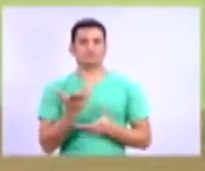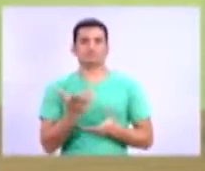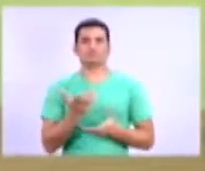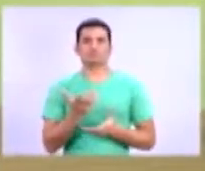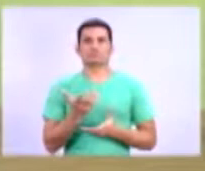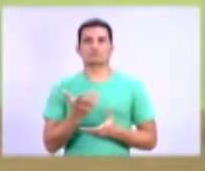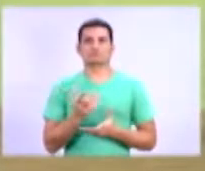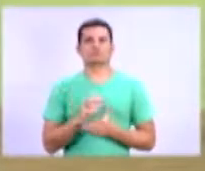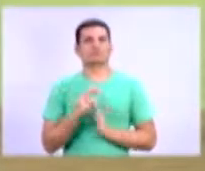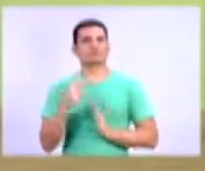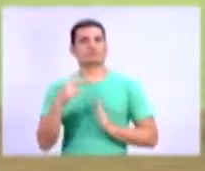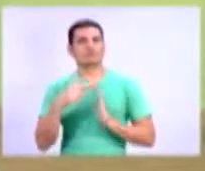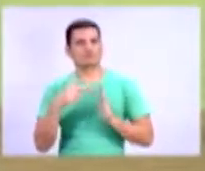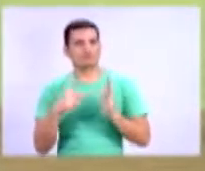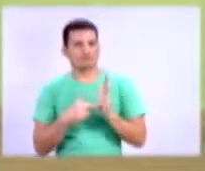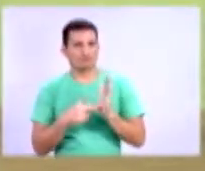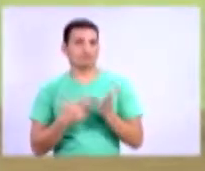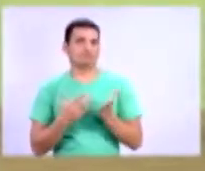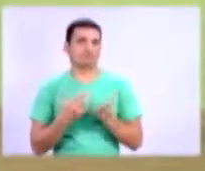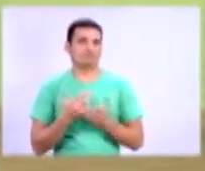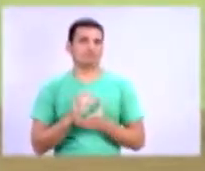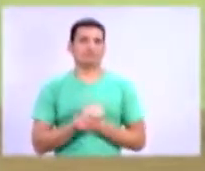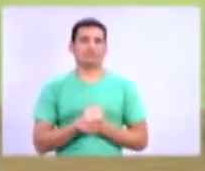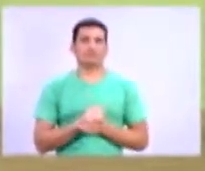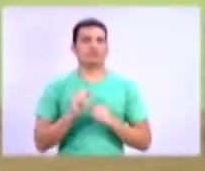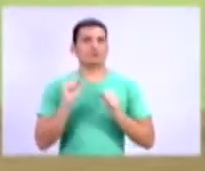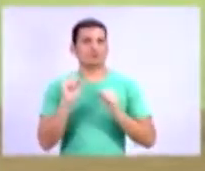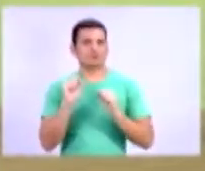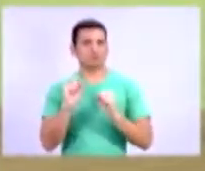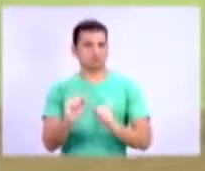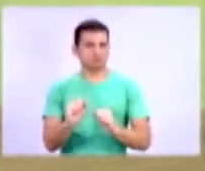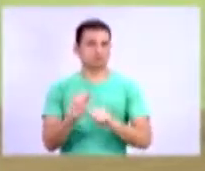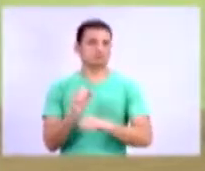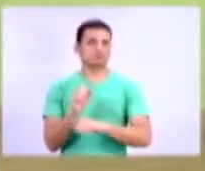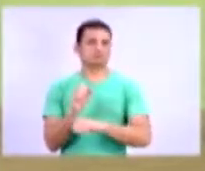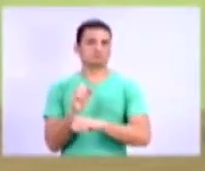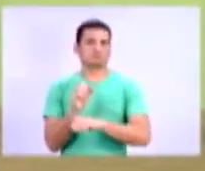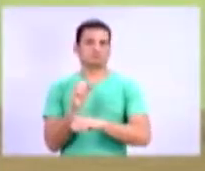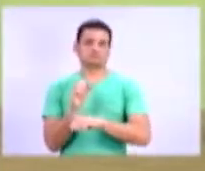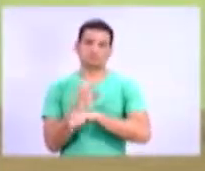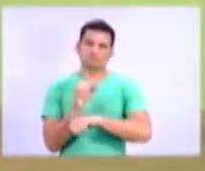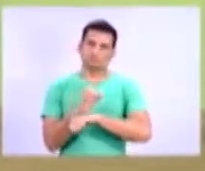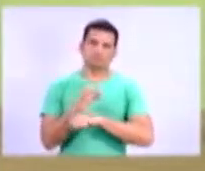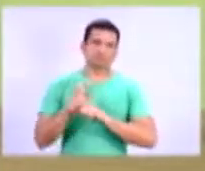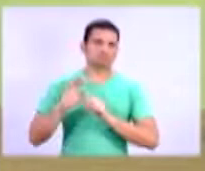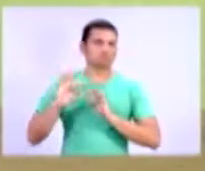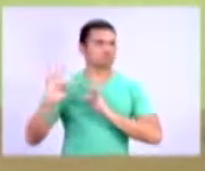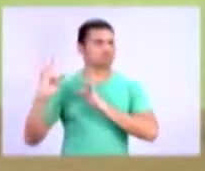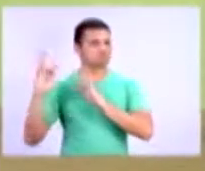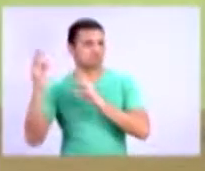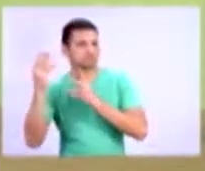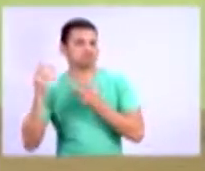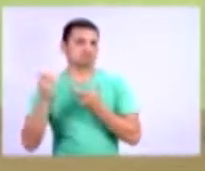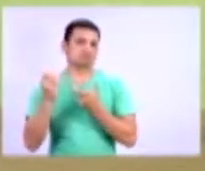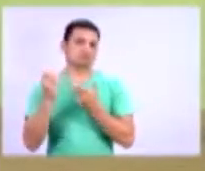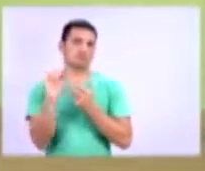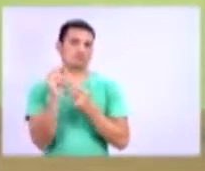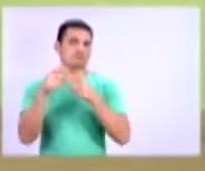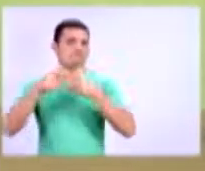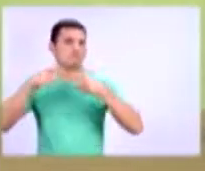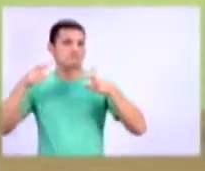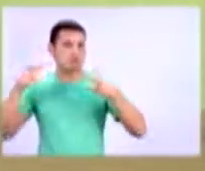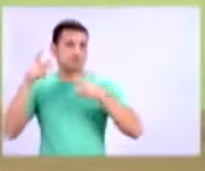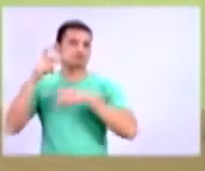ali normas que possam orientar, se não todos, mas a grande maioria dos povos e